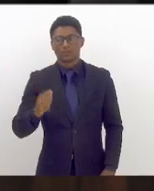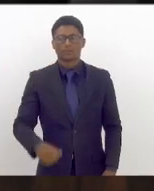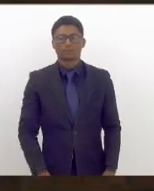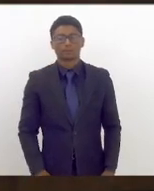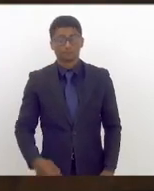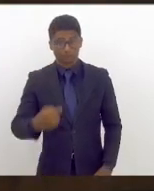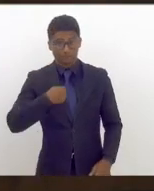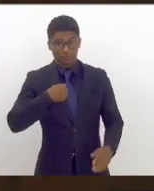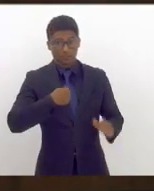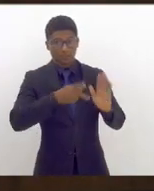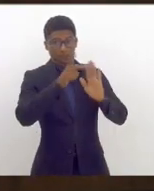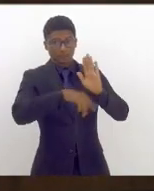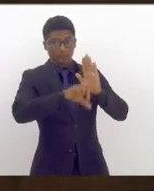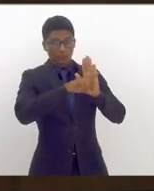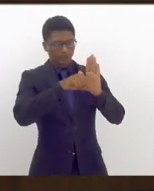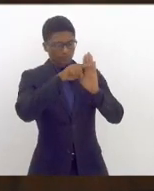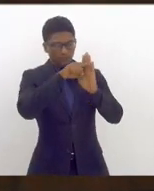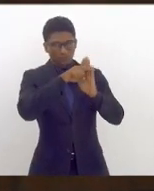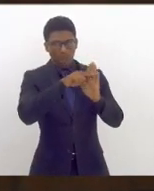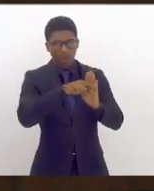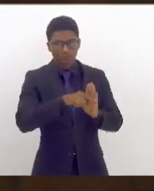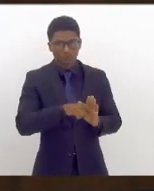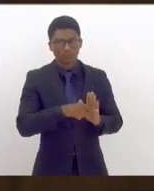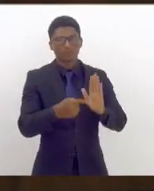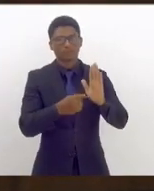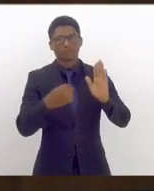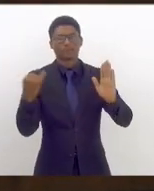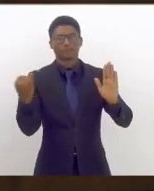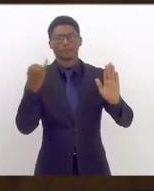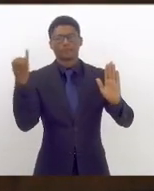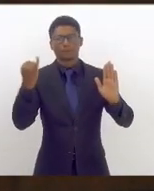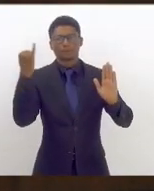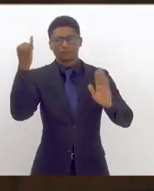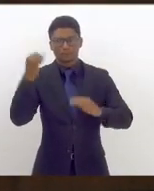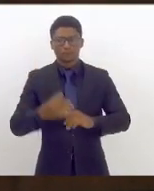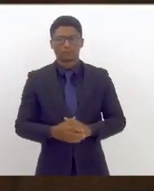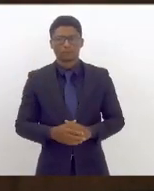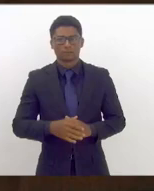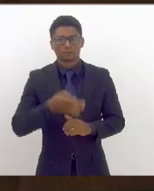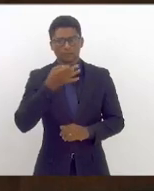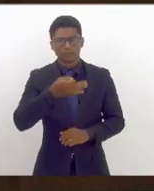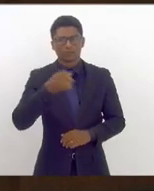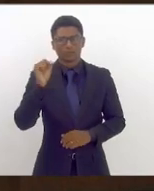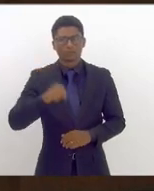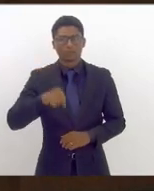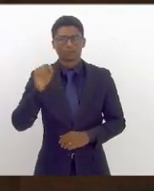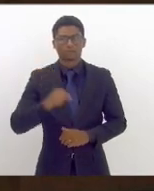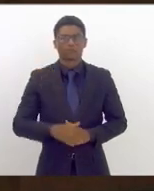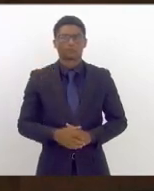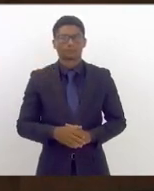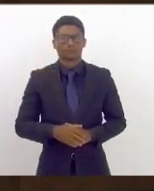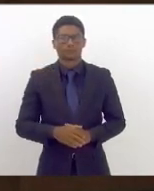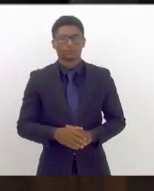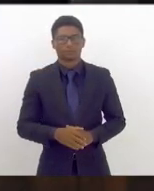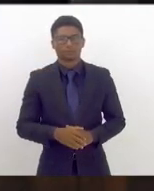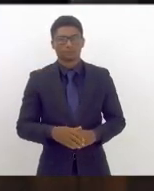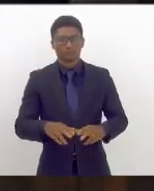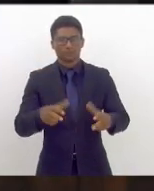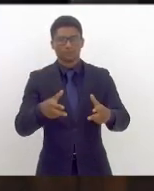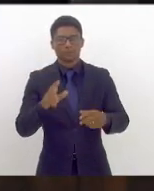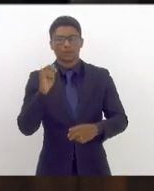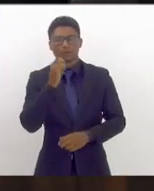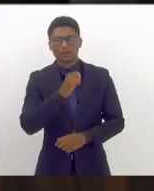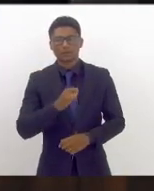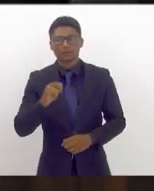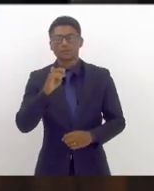oportunidade analisar o projeto Thiago Pampulha projeto é importante favorável no mérito do projeto pela comissão de minas de energia